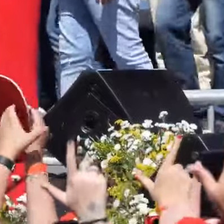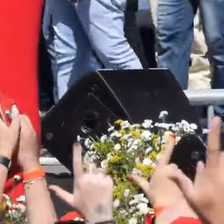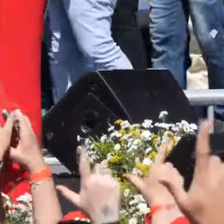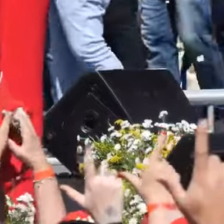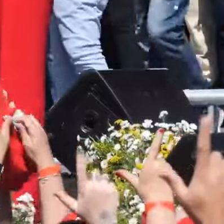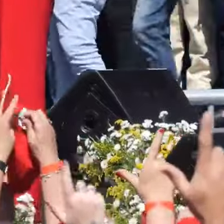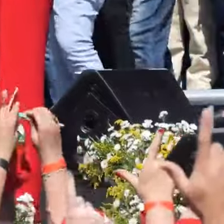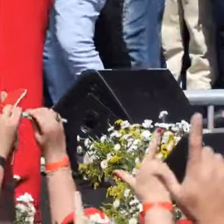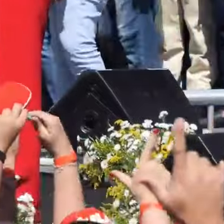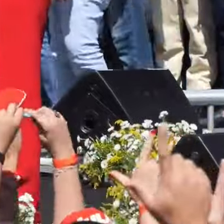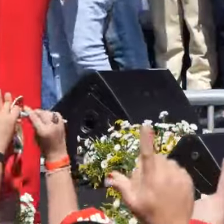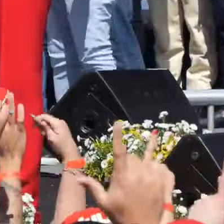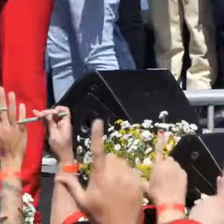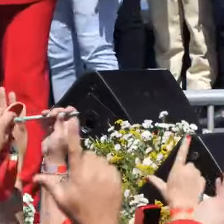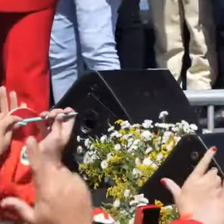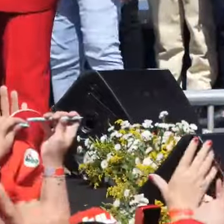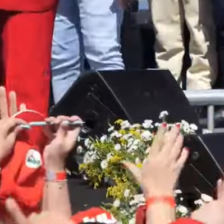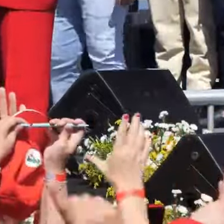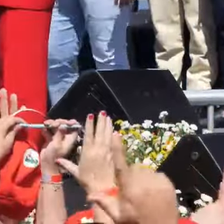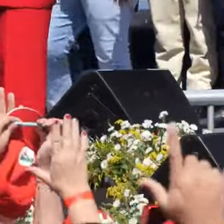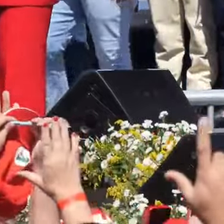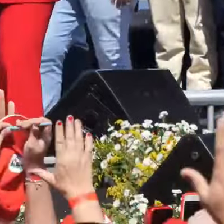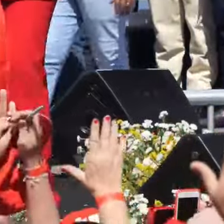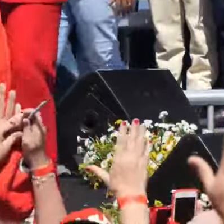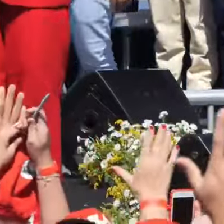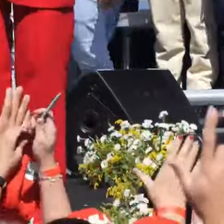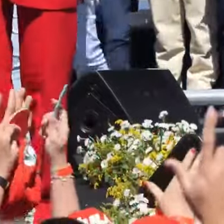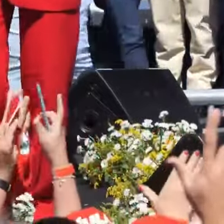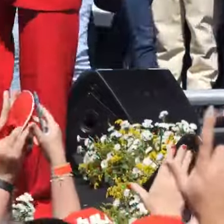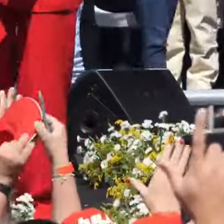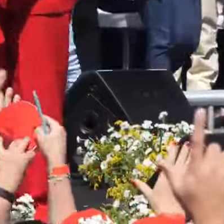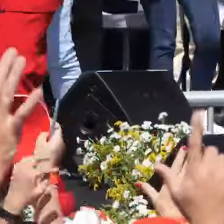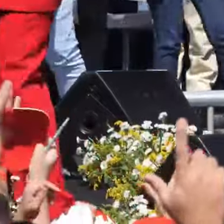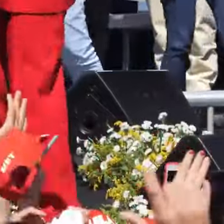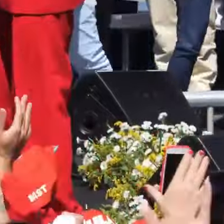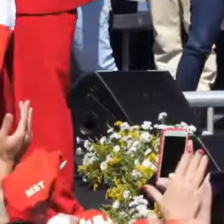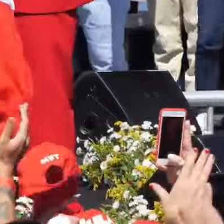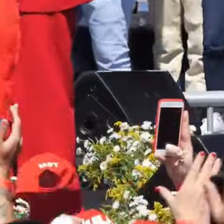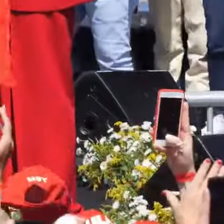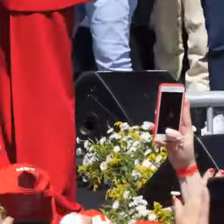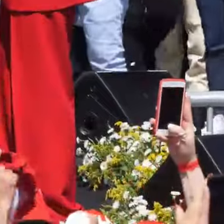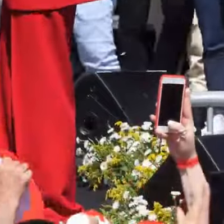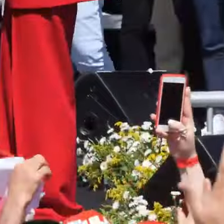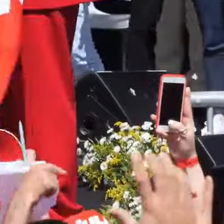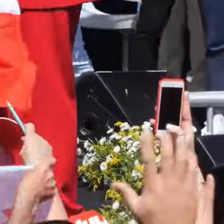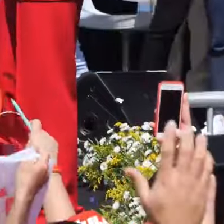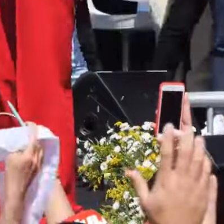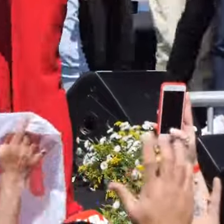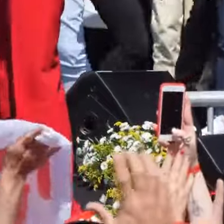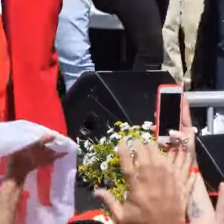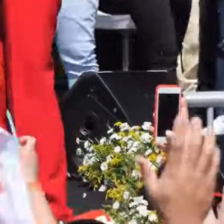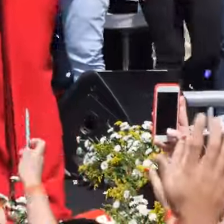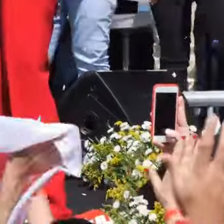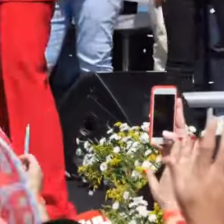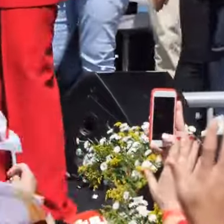Esperei e o coração segue pulsando, sem medo de ser